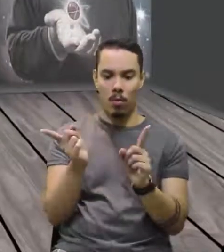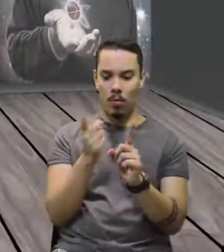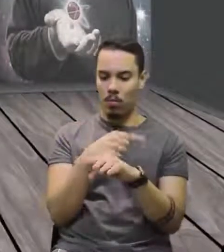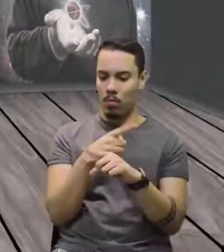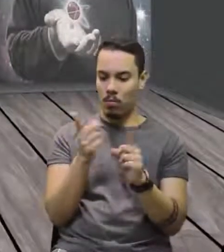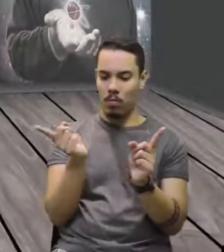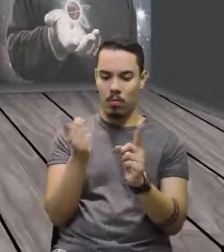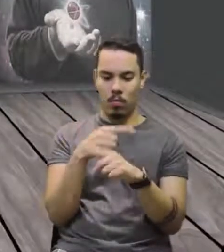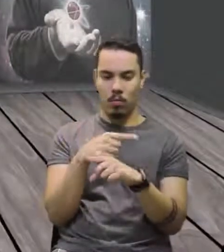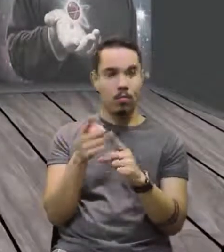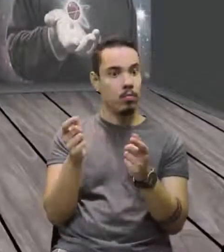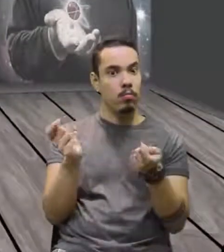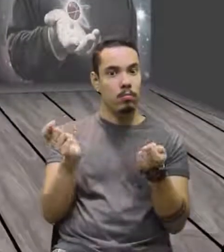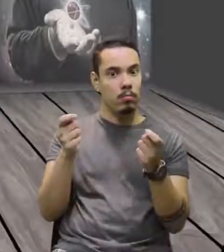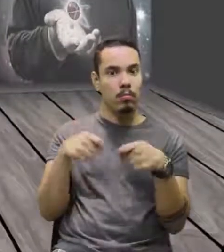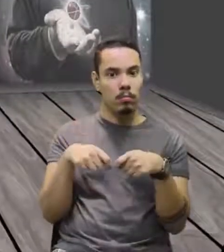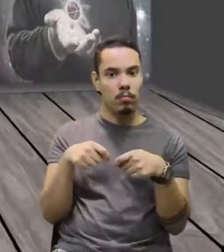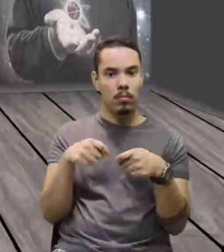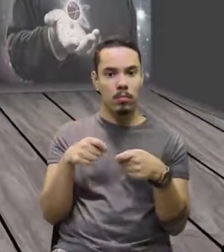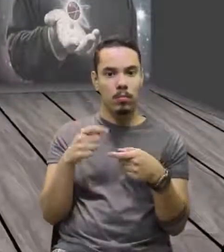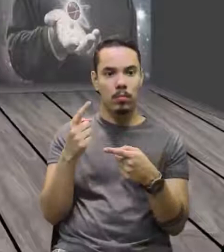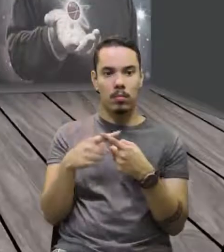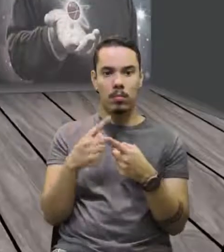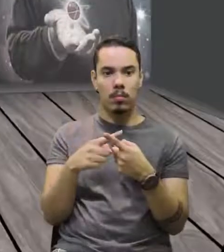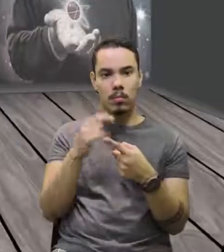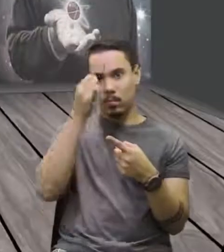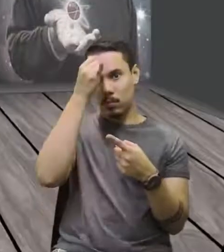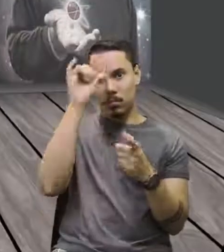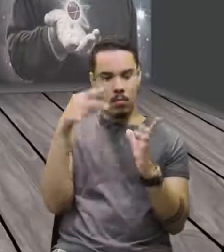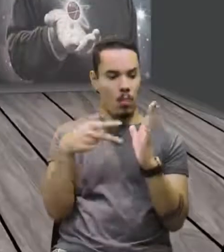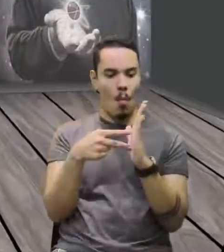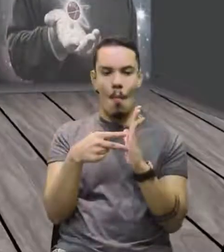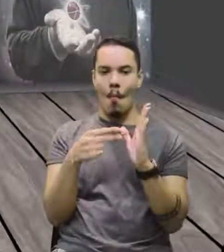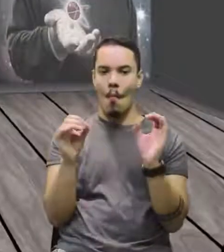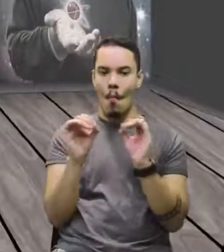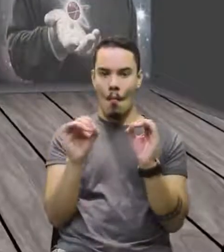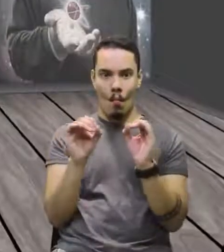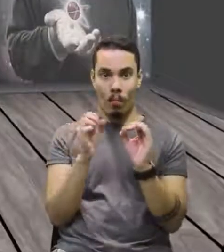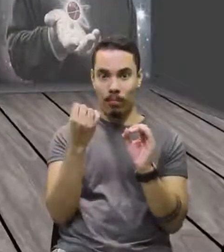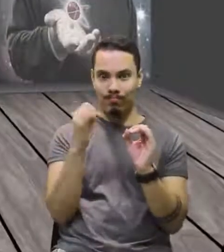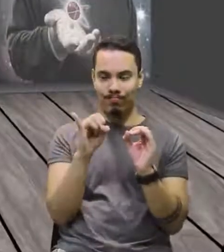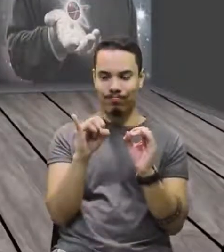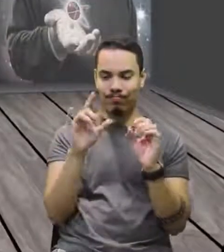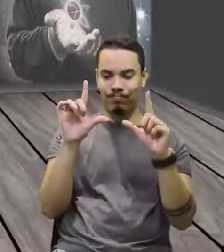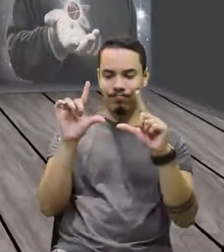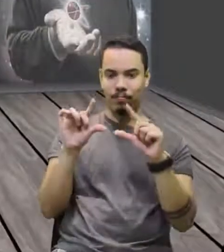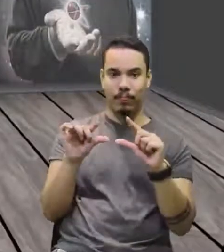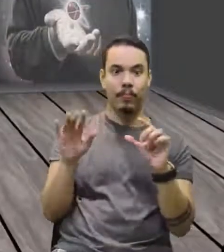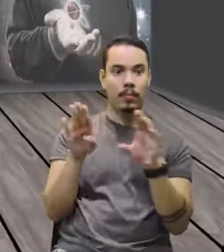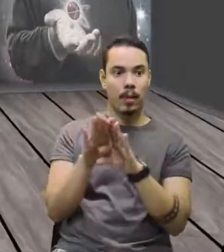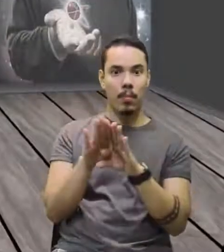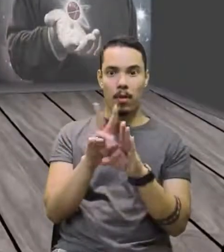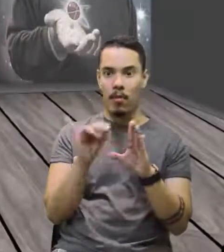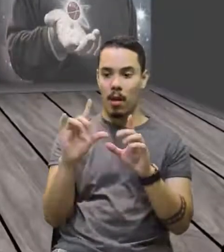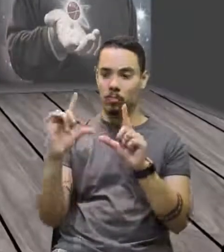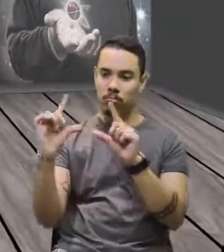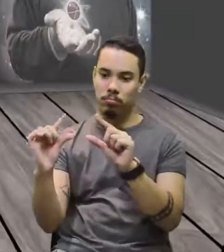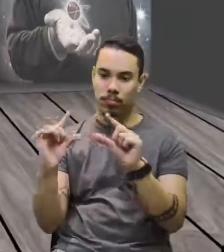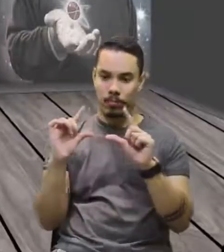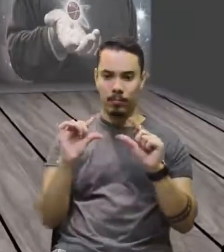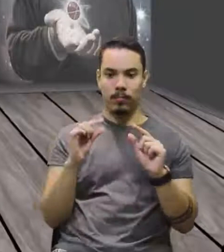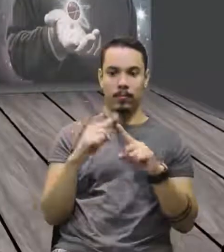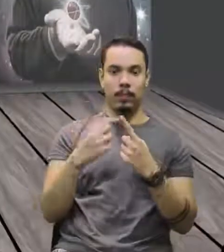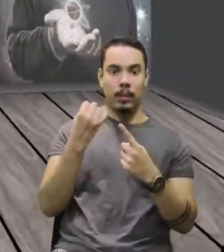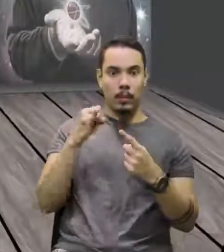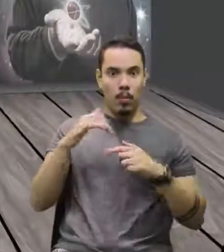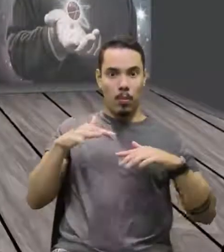essa corrente induzida, que nesse caso não está ligado a uma tomada. Se ele cessar, a corrente também cessa, ok? Só enquanto ele